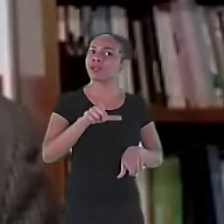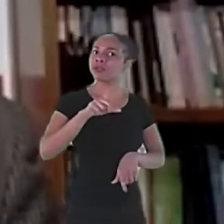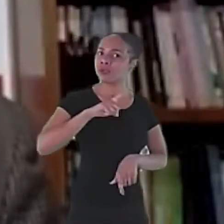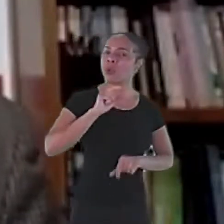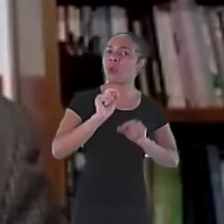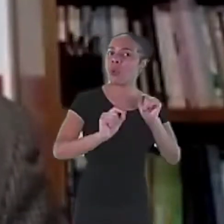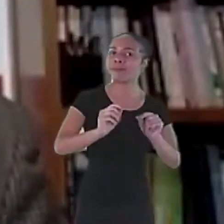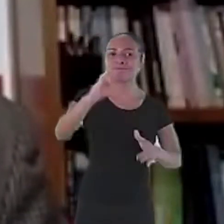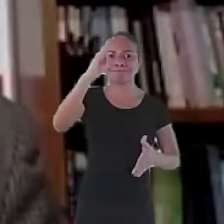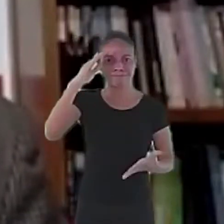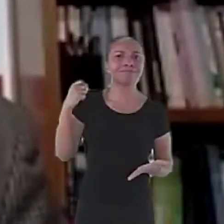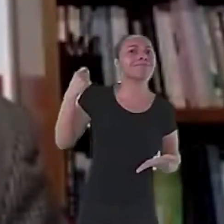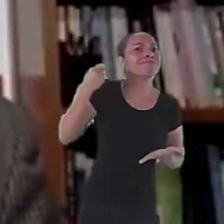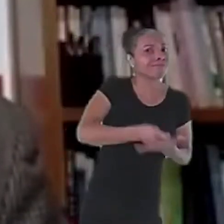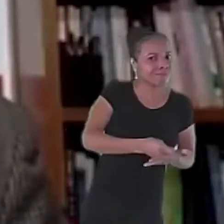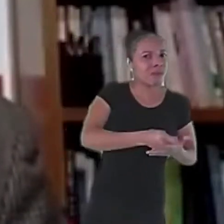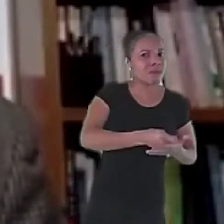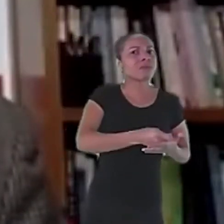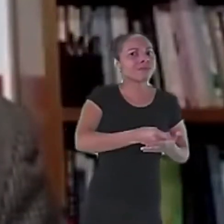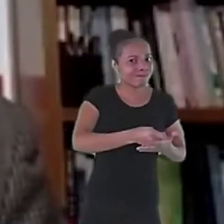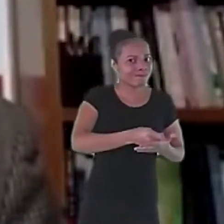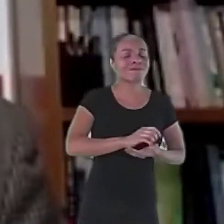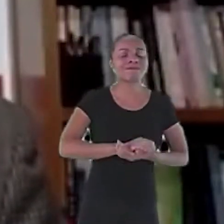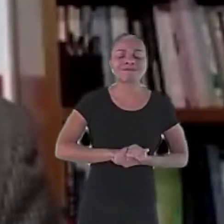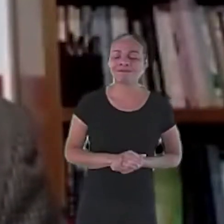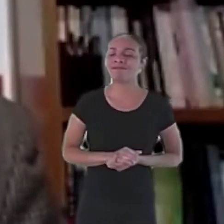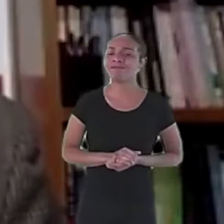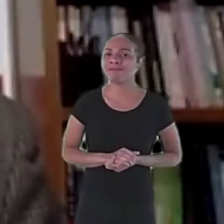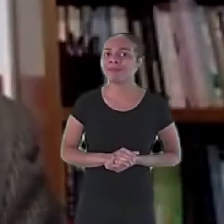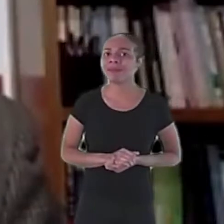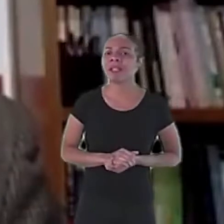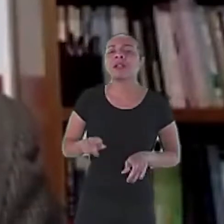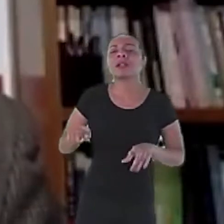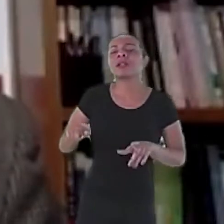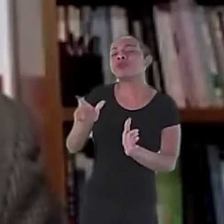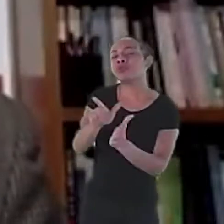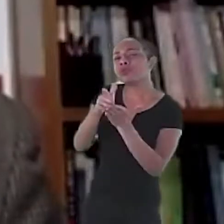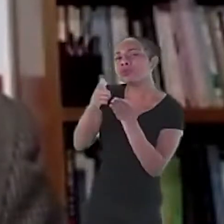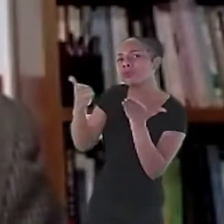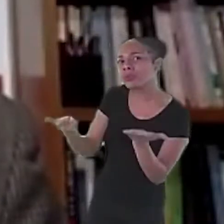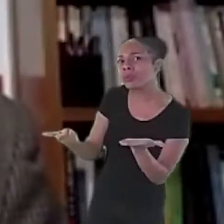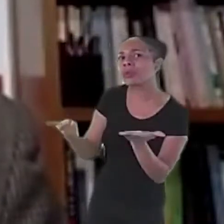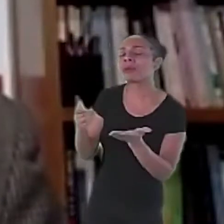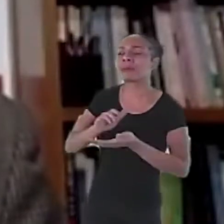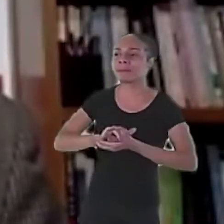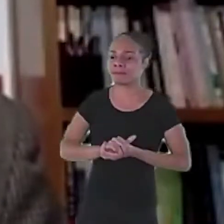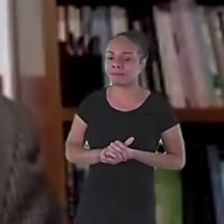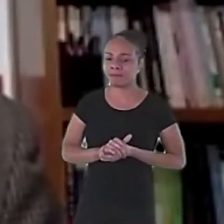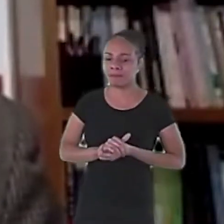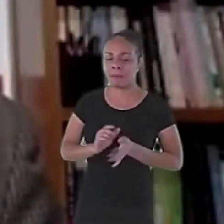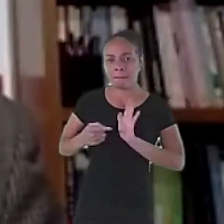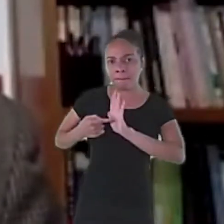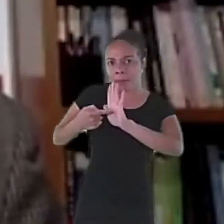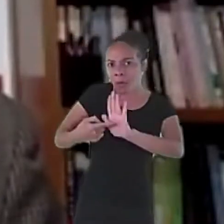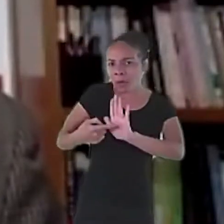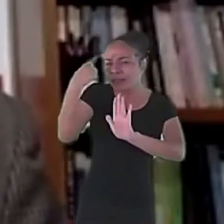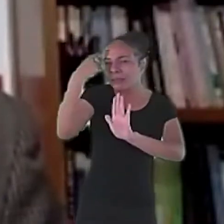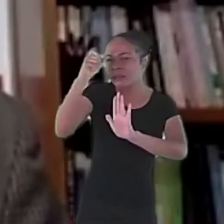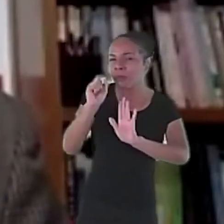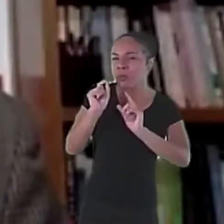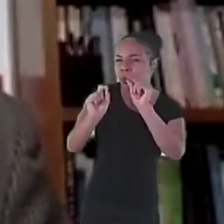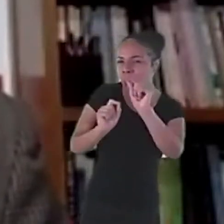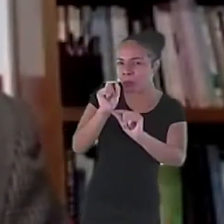O jornal satírico O Pasquim teve a seguinte ideia: